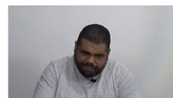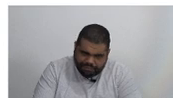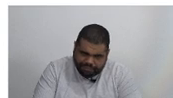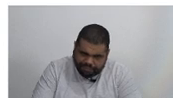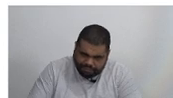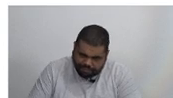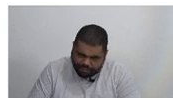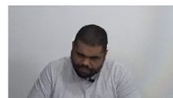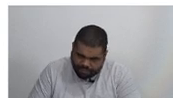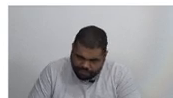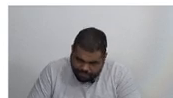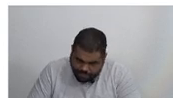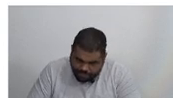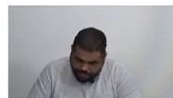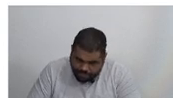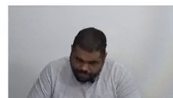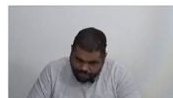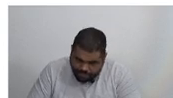ó.